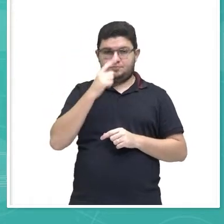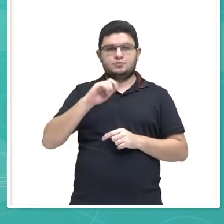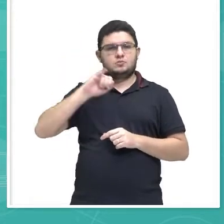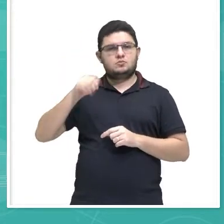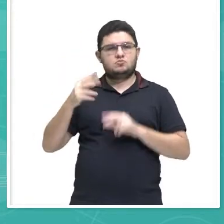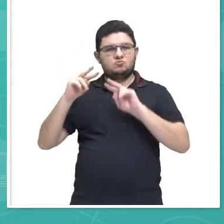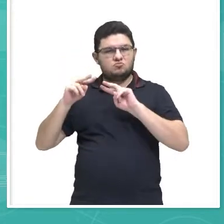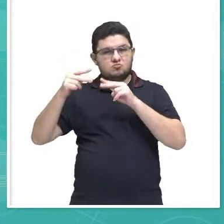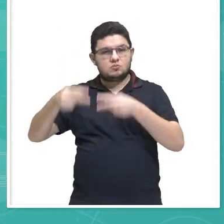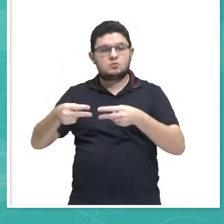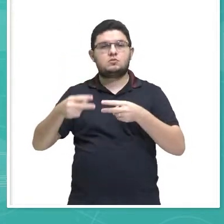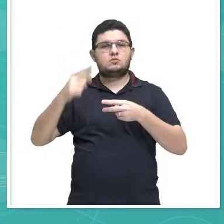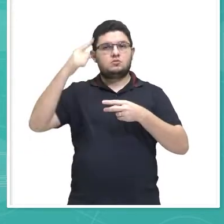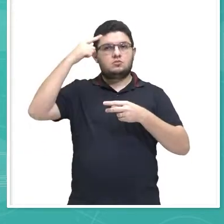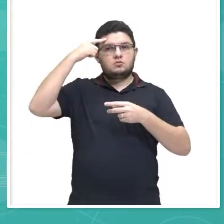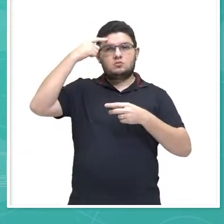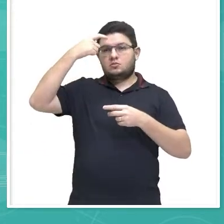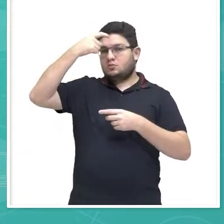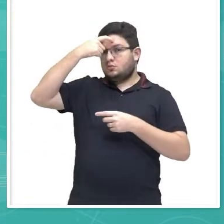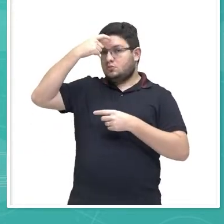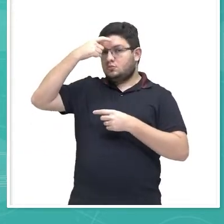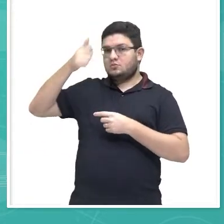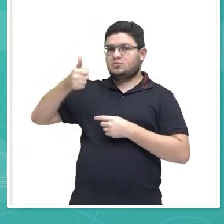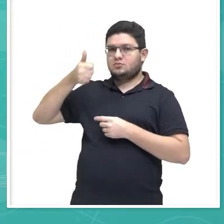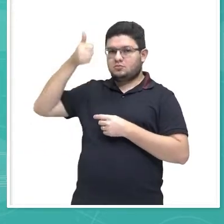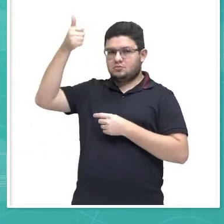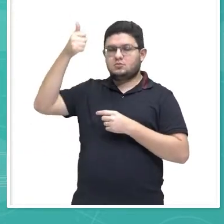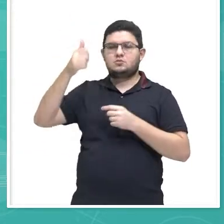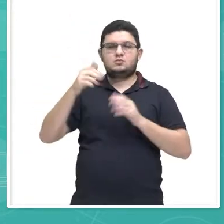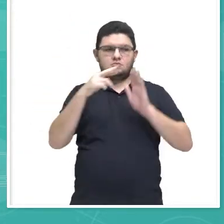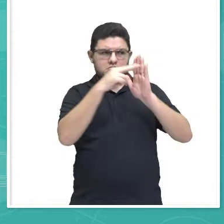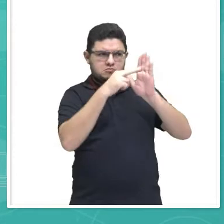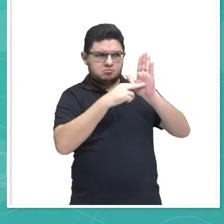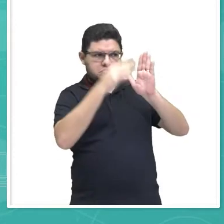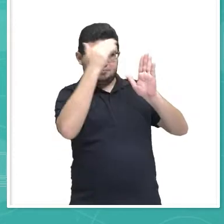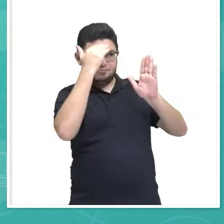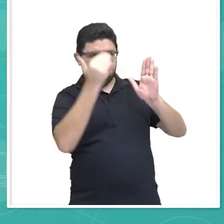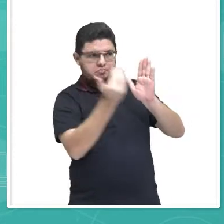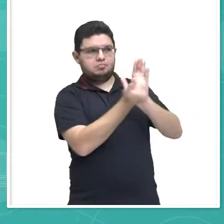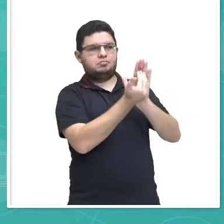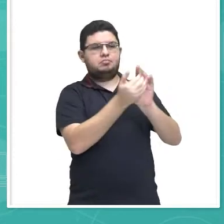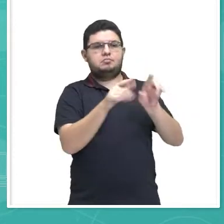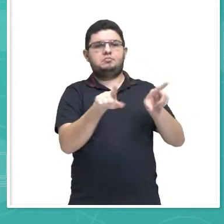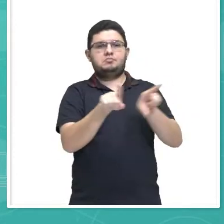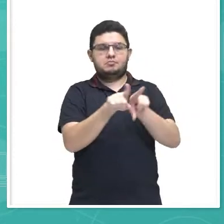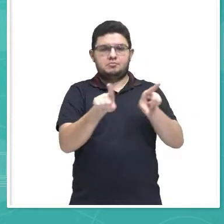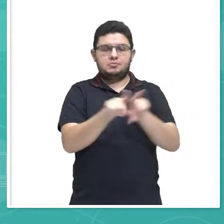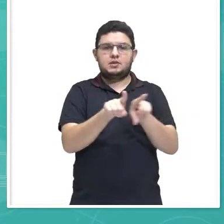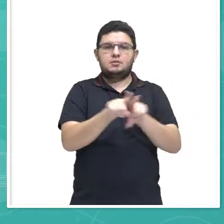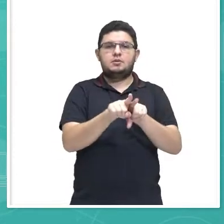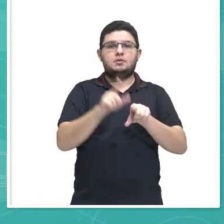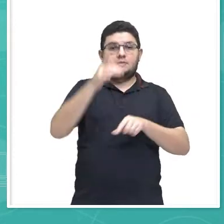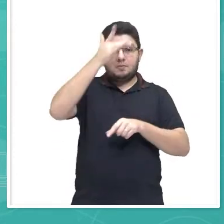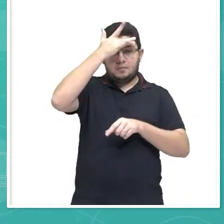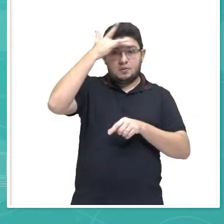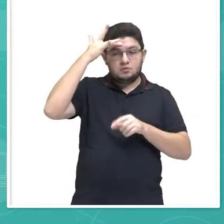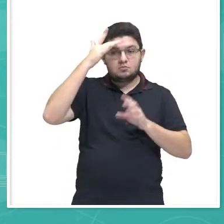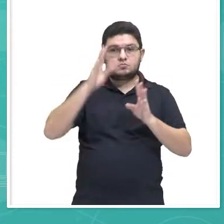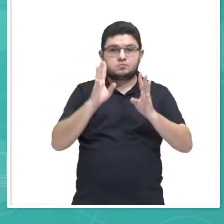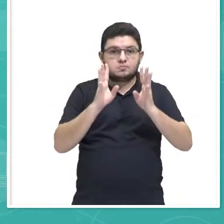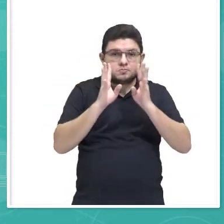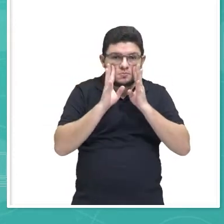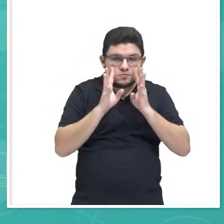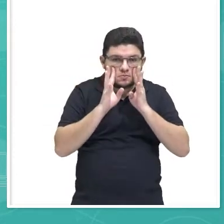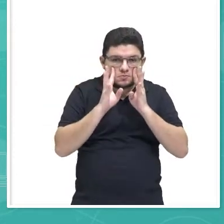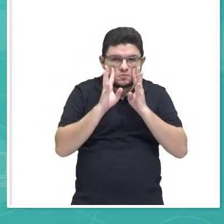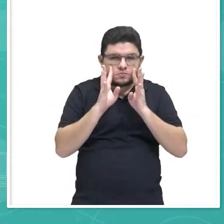a mente, né? A pessoa pode se tornar mais disciplinada, ela pode se tornar mais atenta às